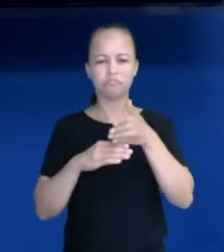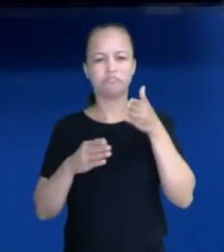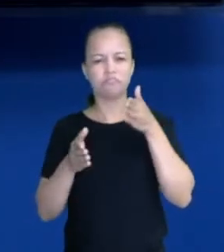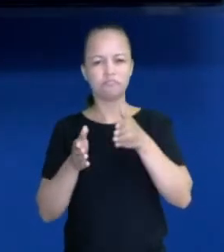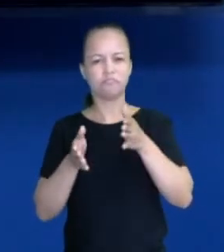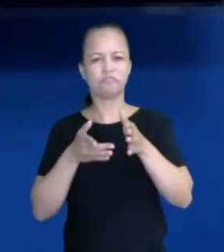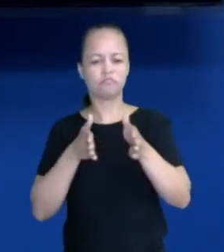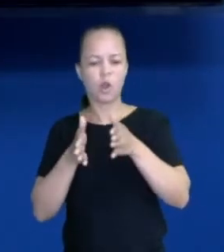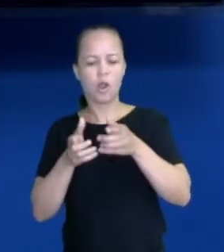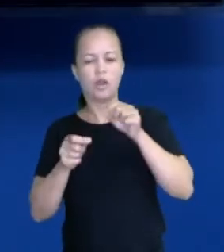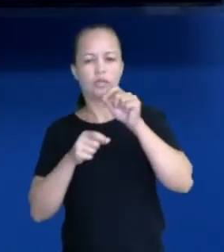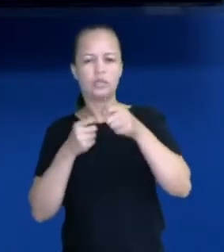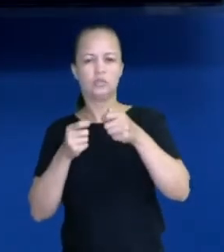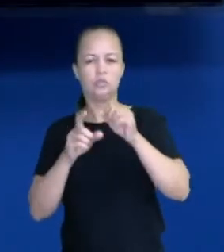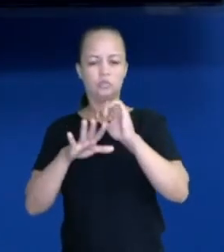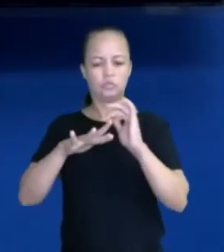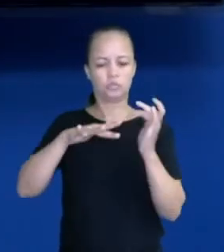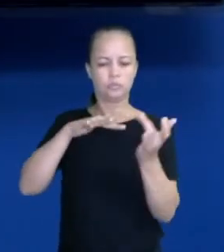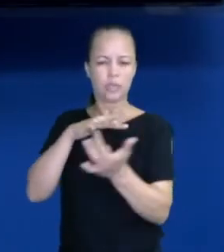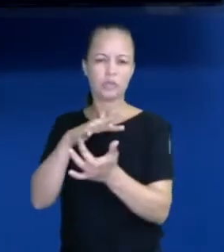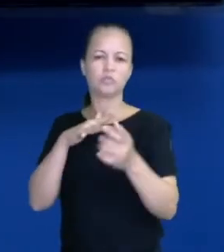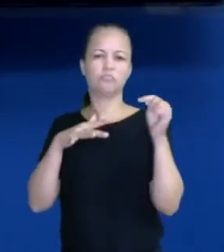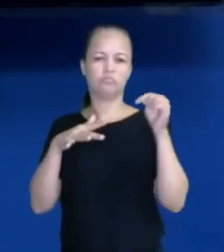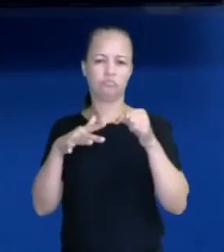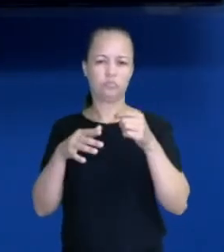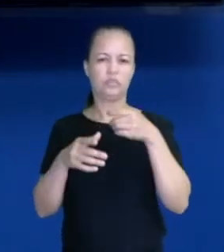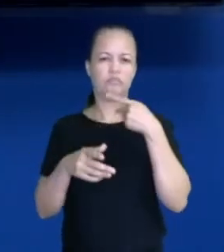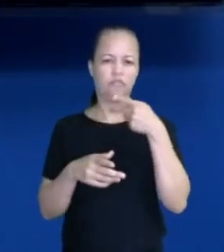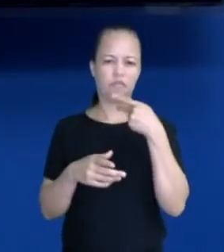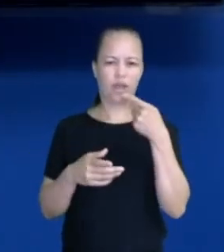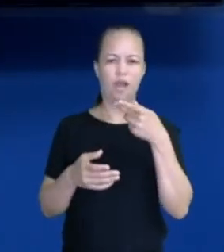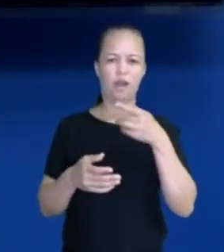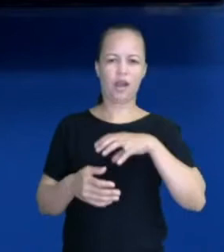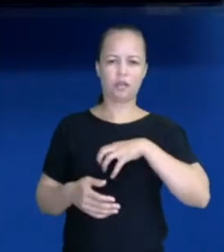esses discursos nos meios sociais?